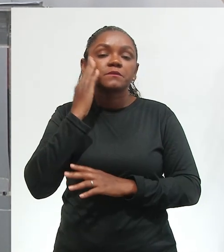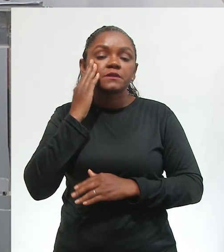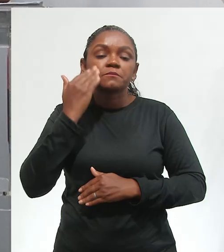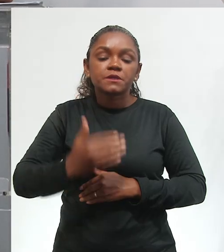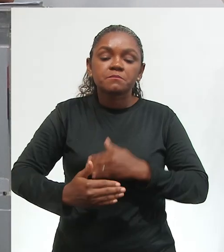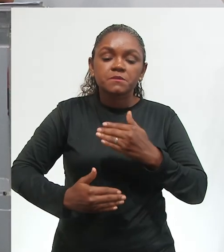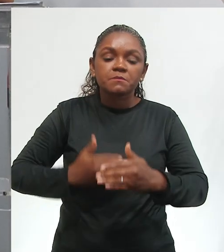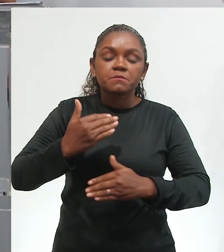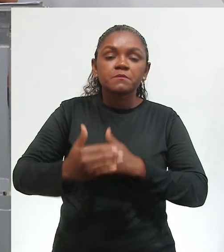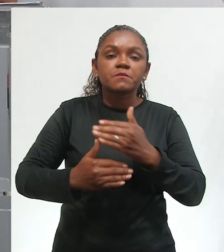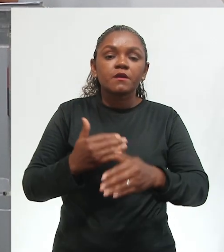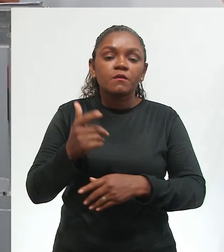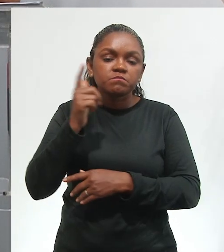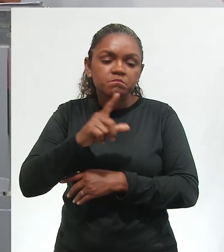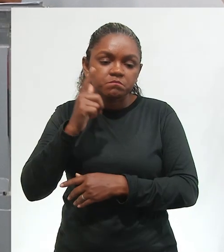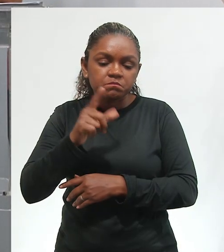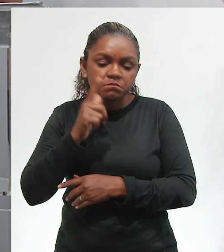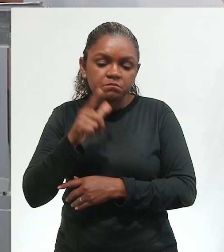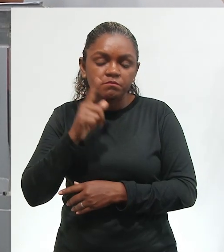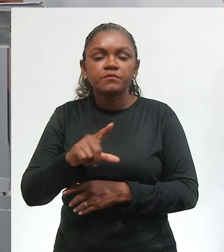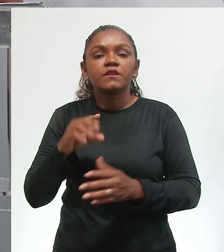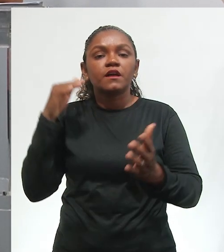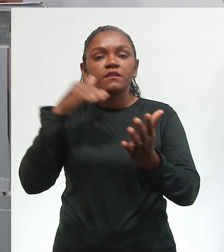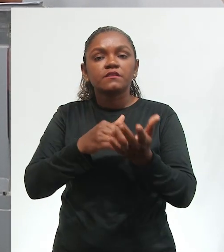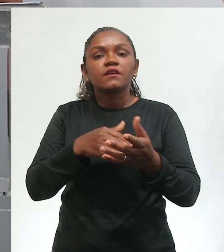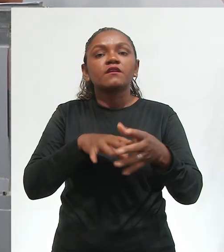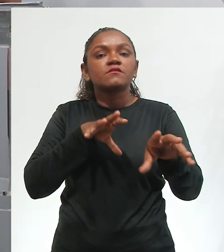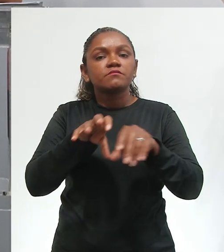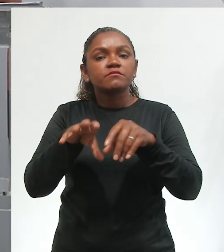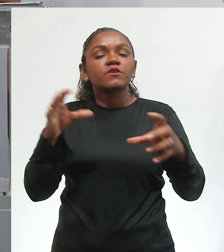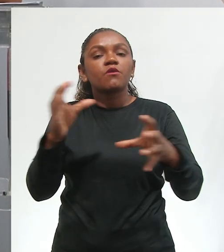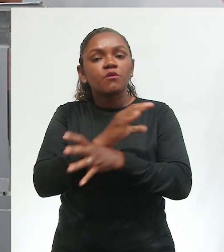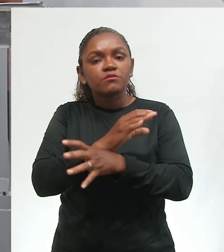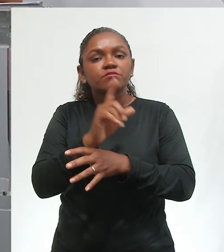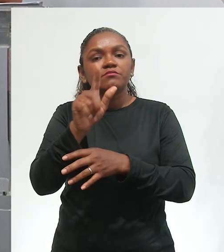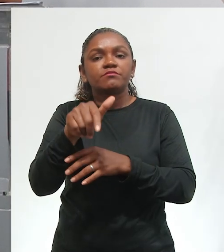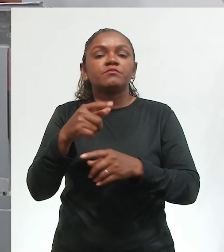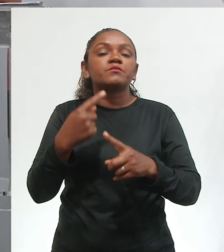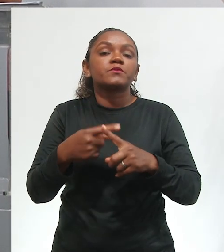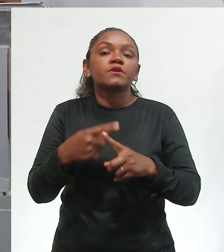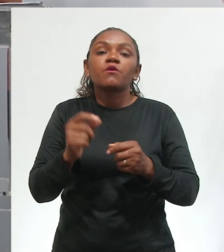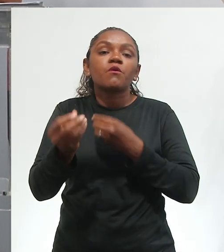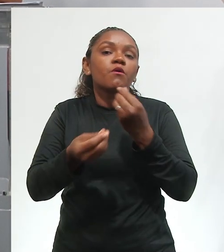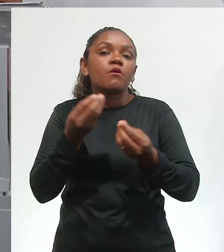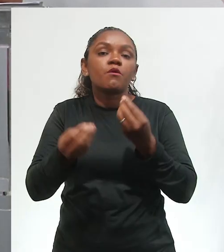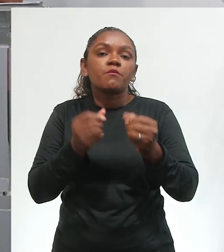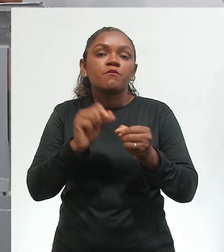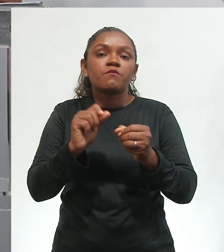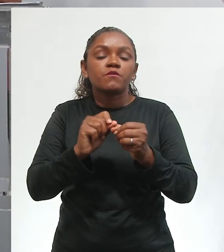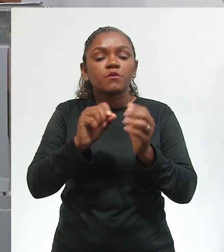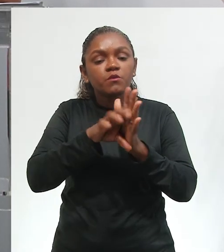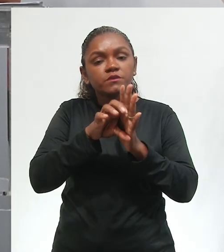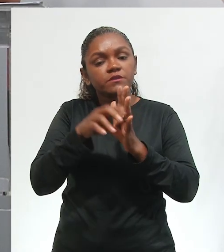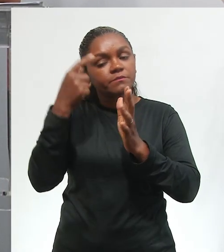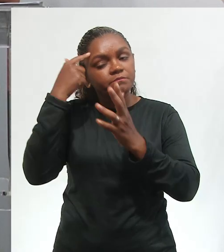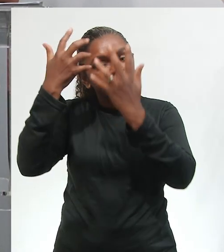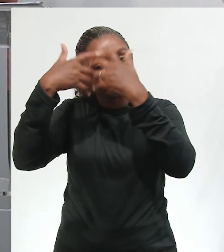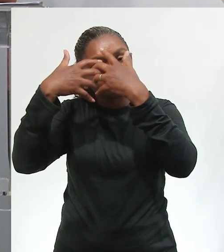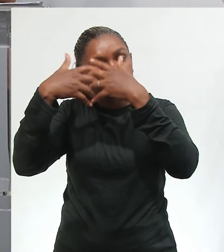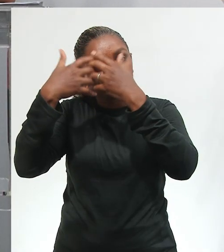a conclusão interna daquele conceito. Então, para que ela forme esse conceito mental,